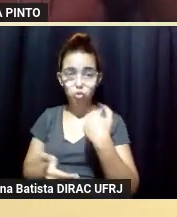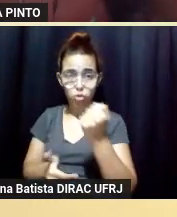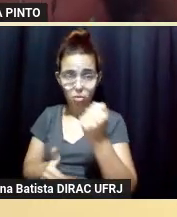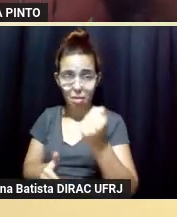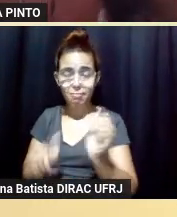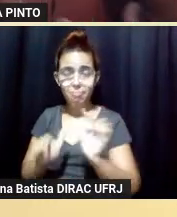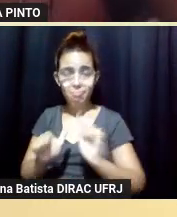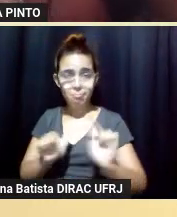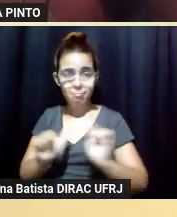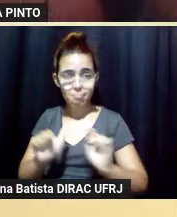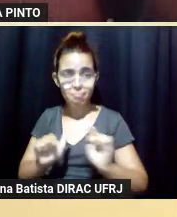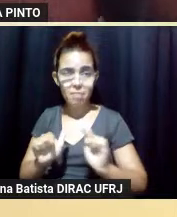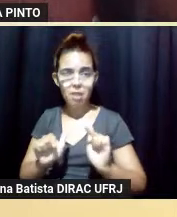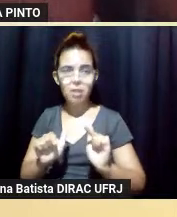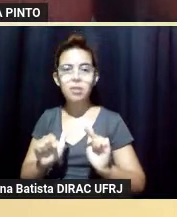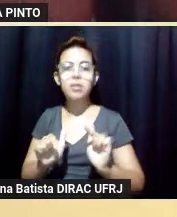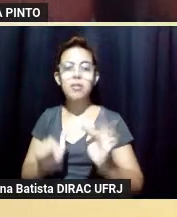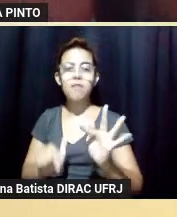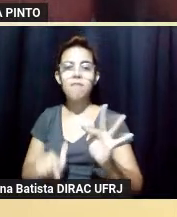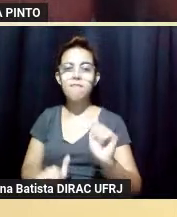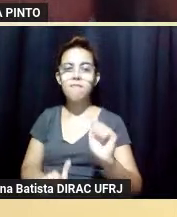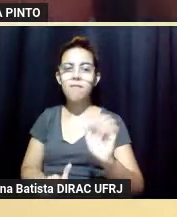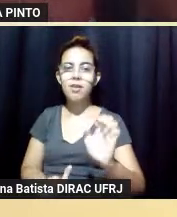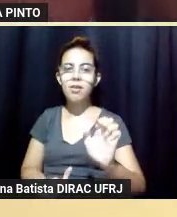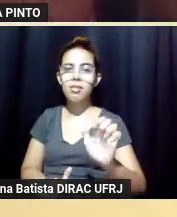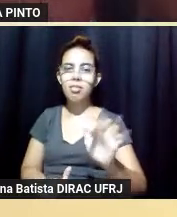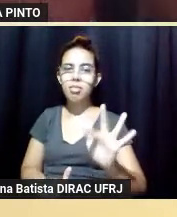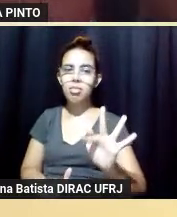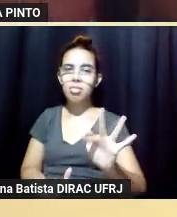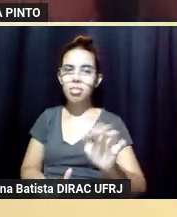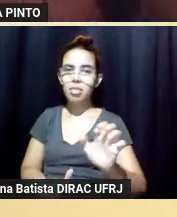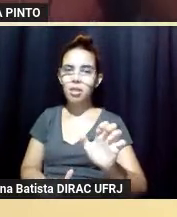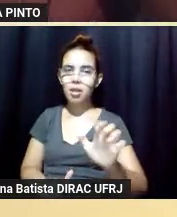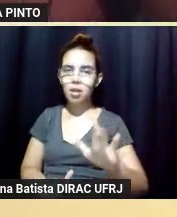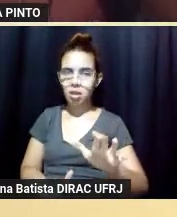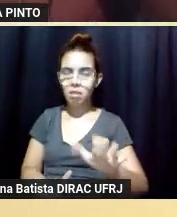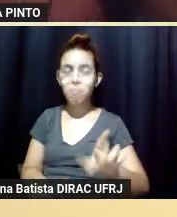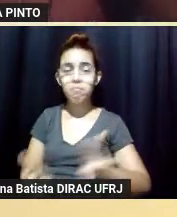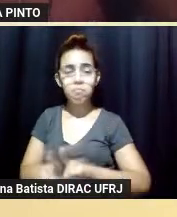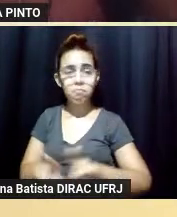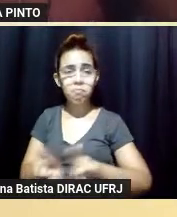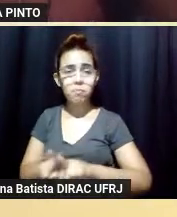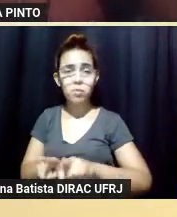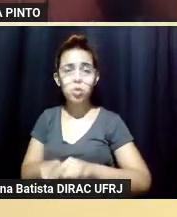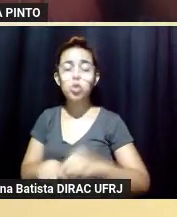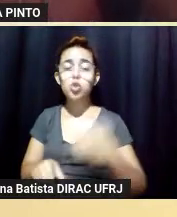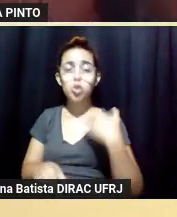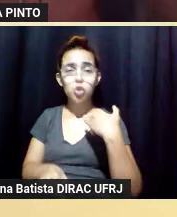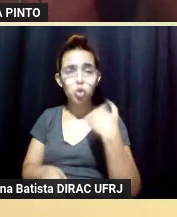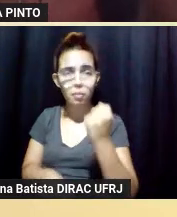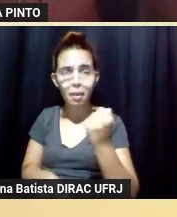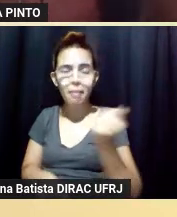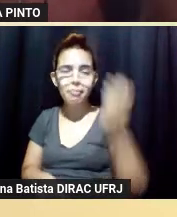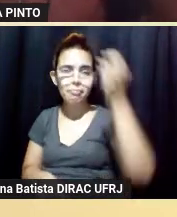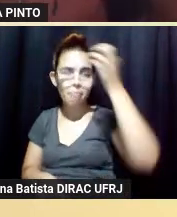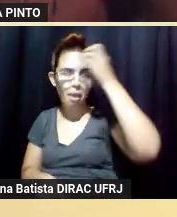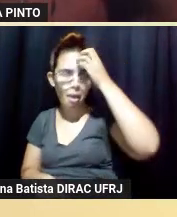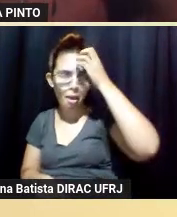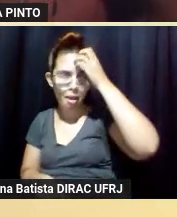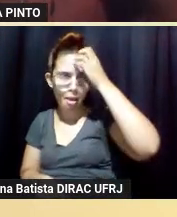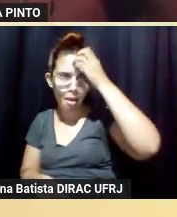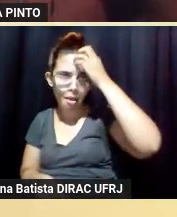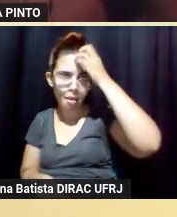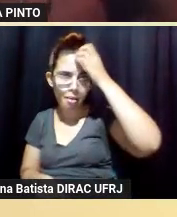40 horas. Eu também fui chamada num concurso para a Angra dos Reis, que eu tinha passado. E aí,